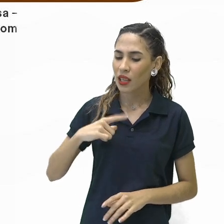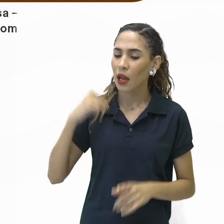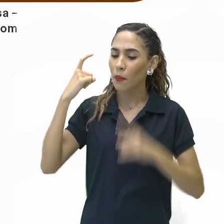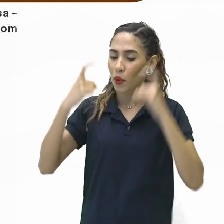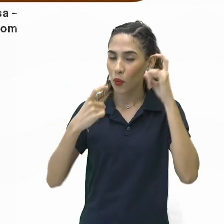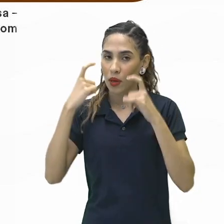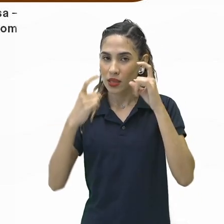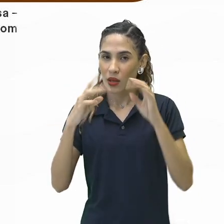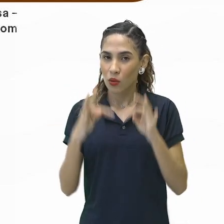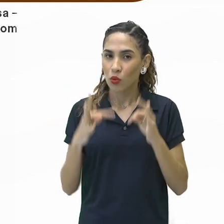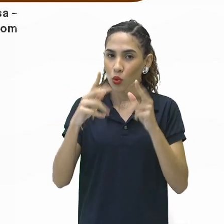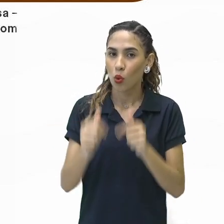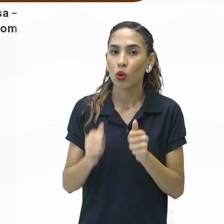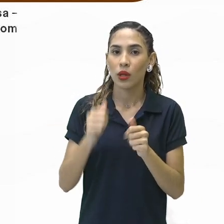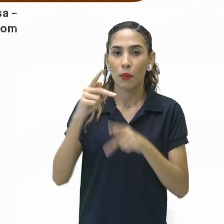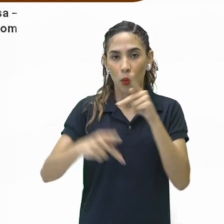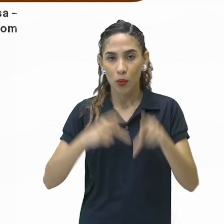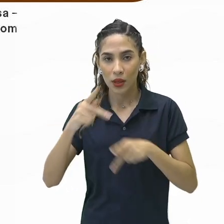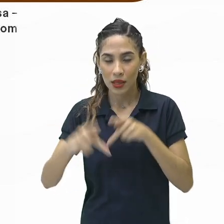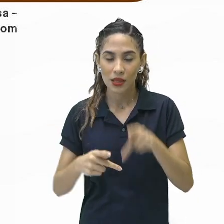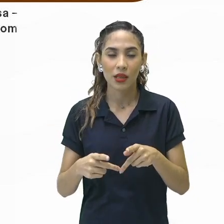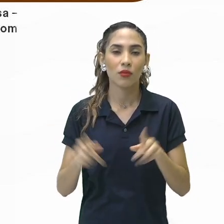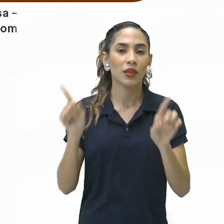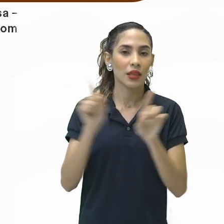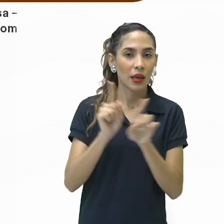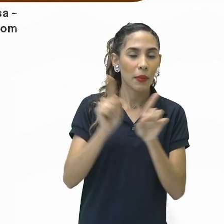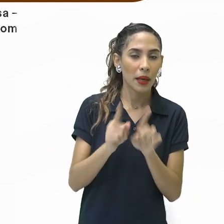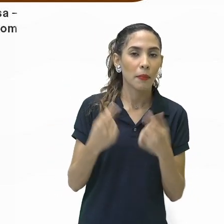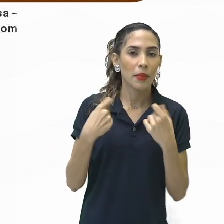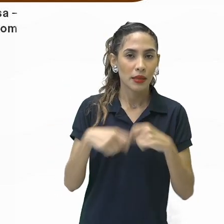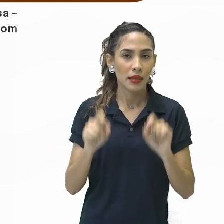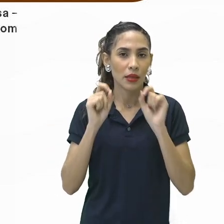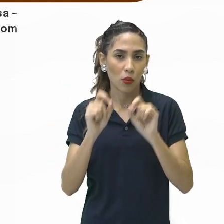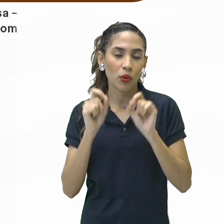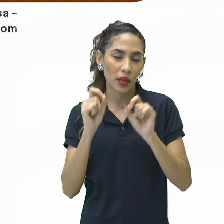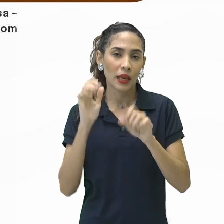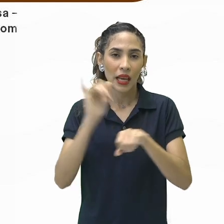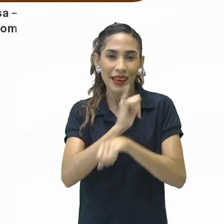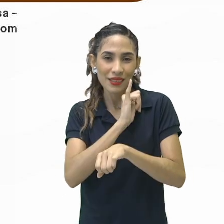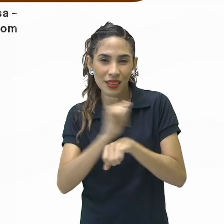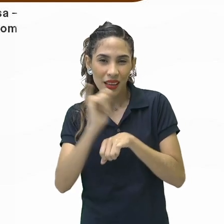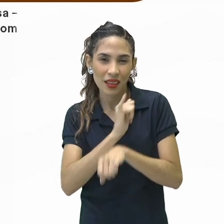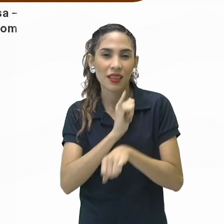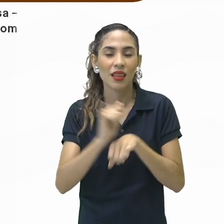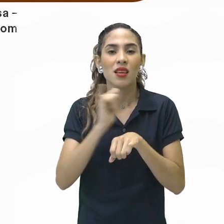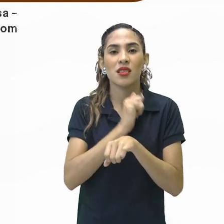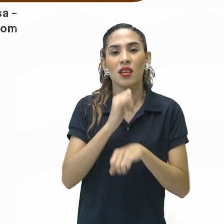totalidade da população, ela tem também que fazer alguns mecanismos ali de